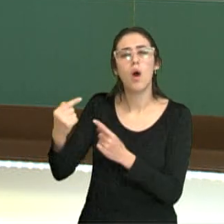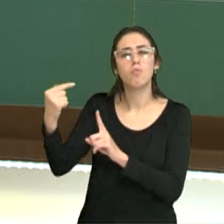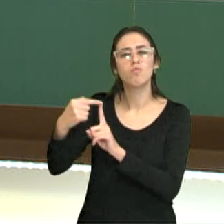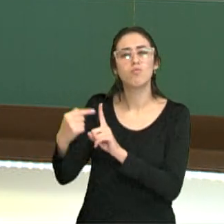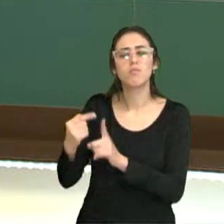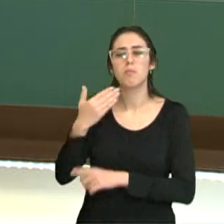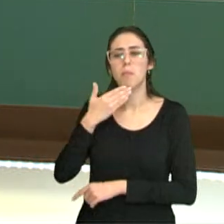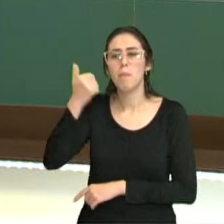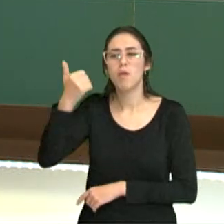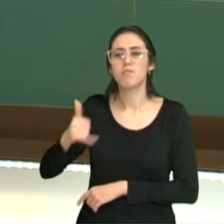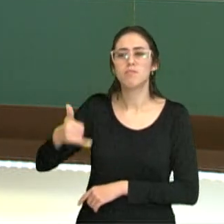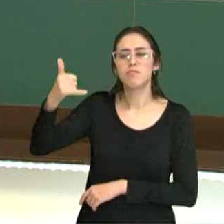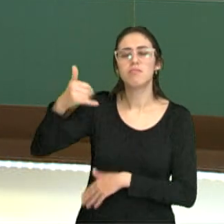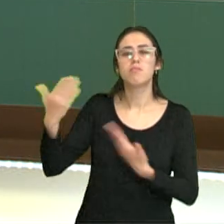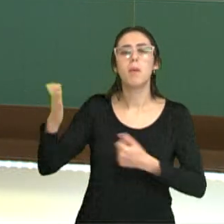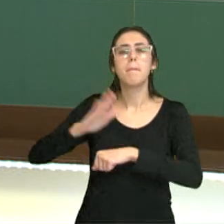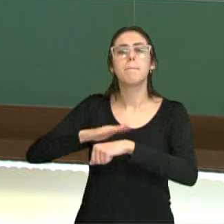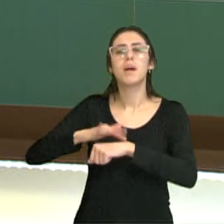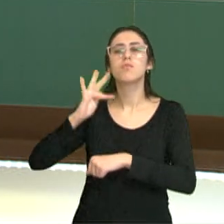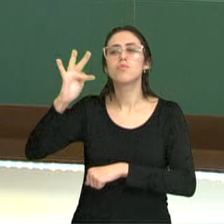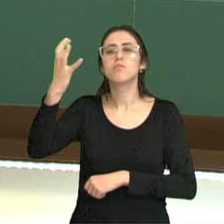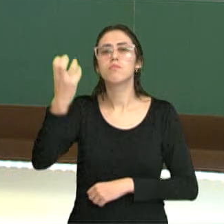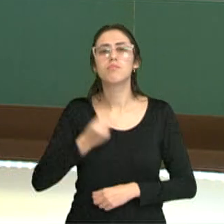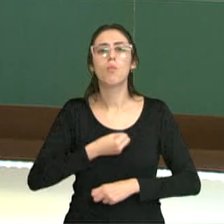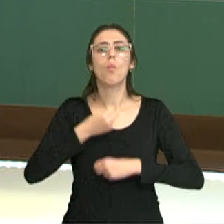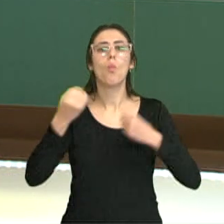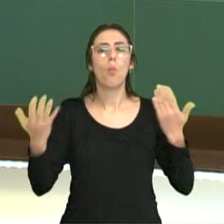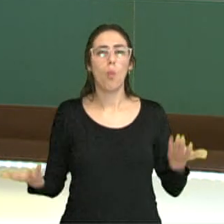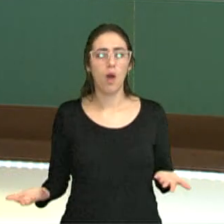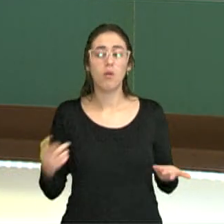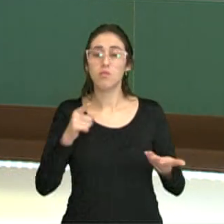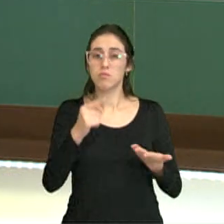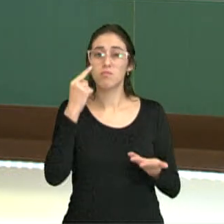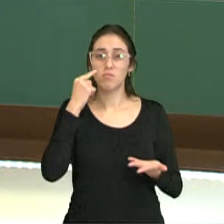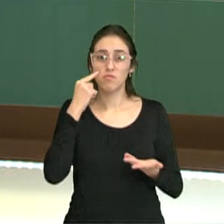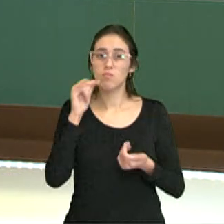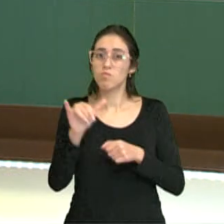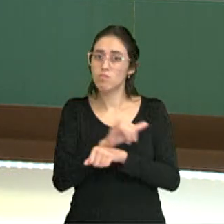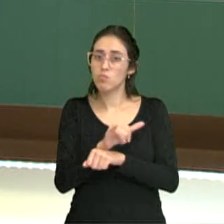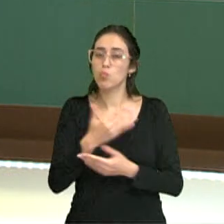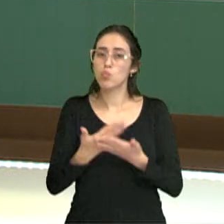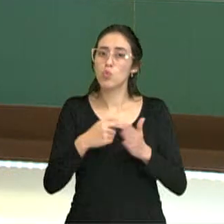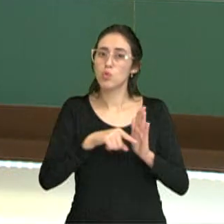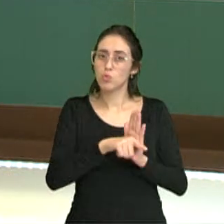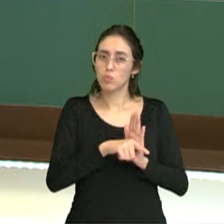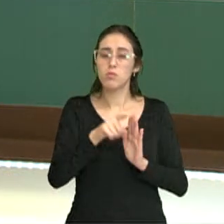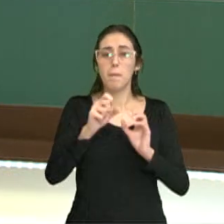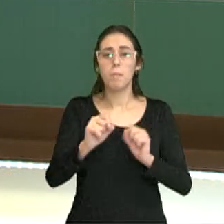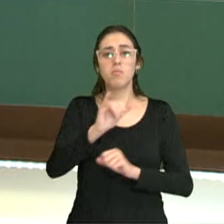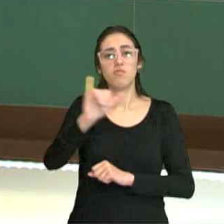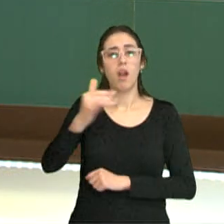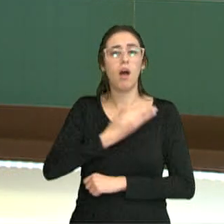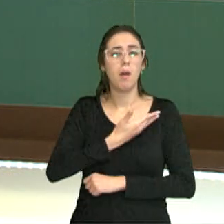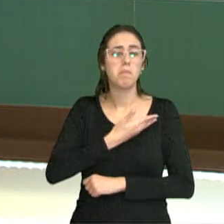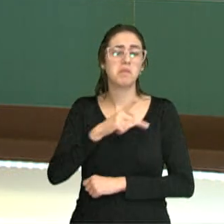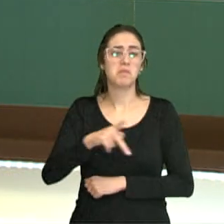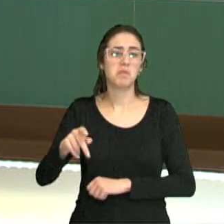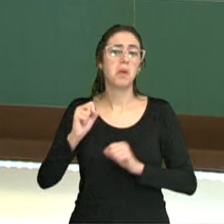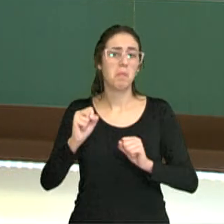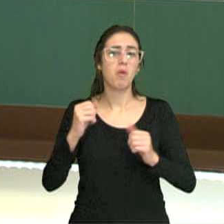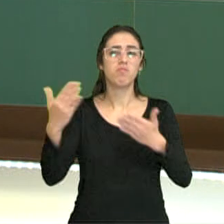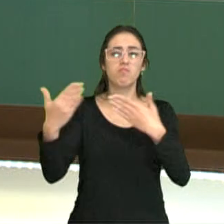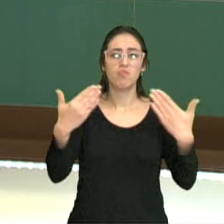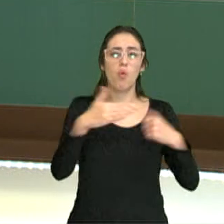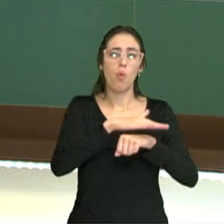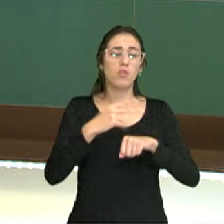os rendimentos, prazo de resgate e procedimentos a investir. E apresente esses resultados tanto para os seus colegas como para o professor e